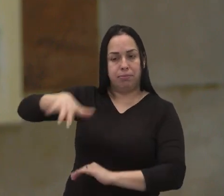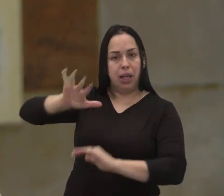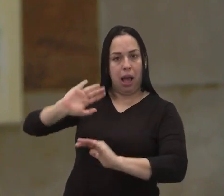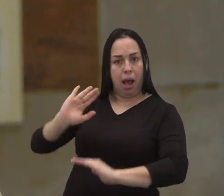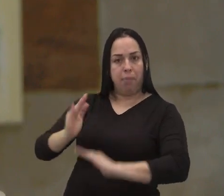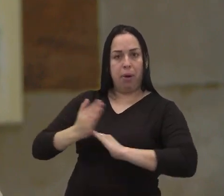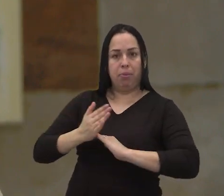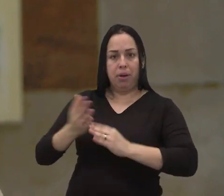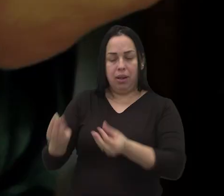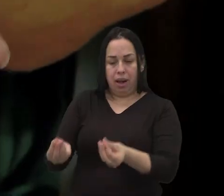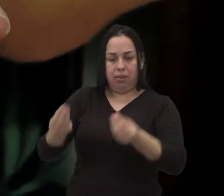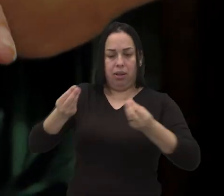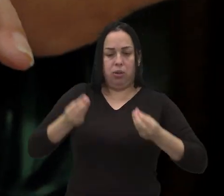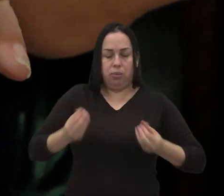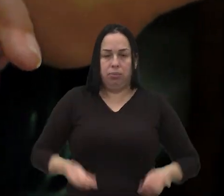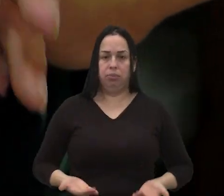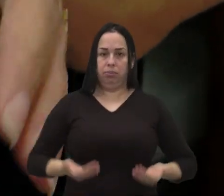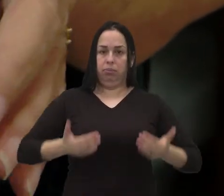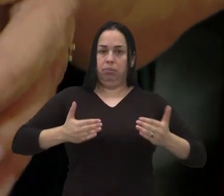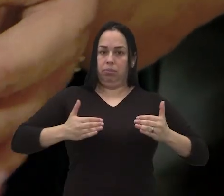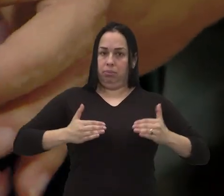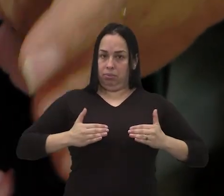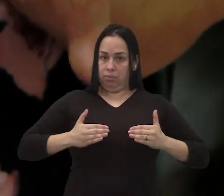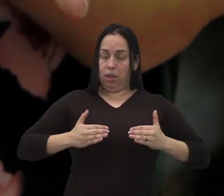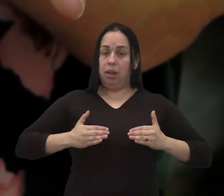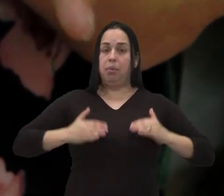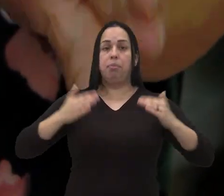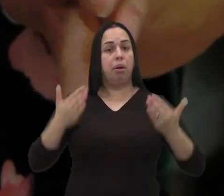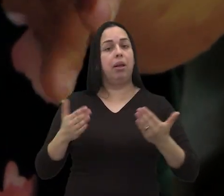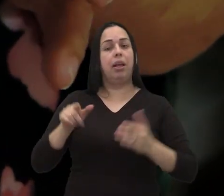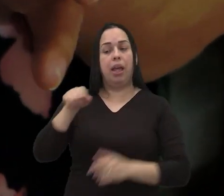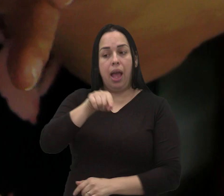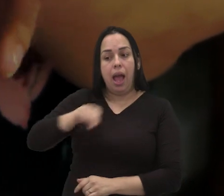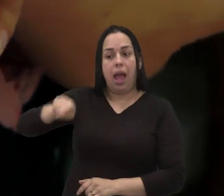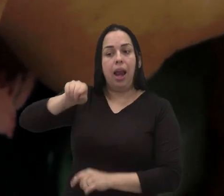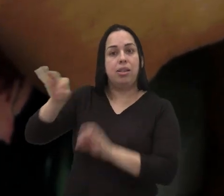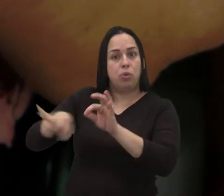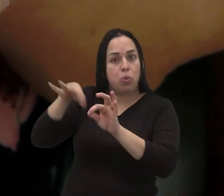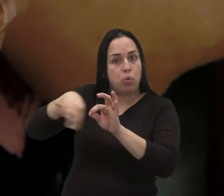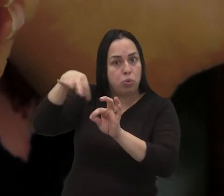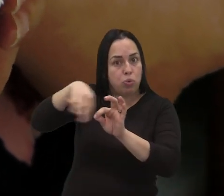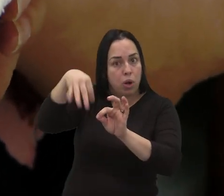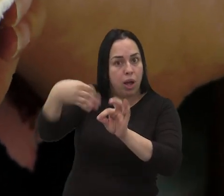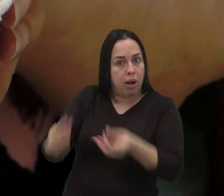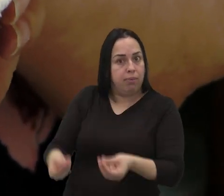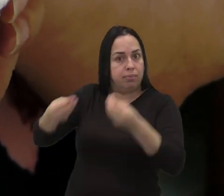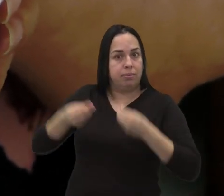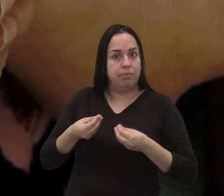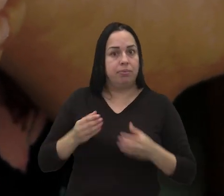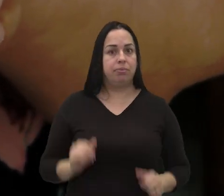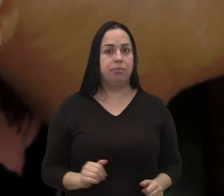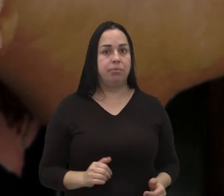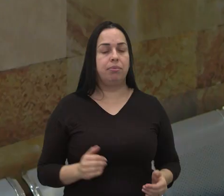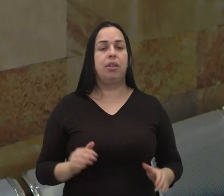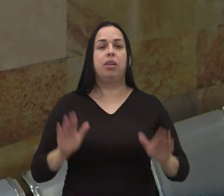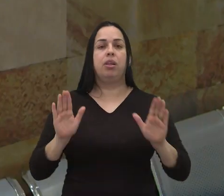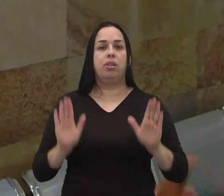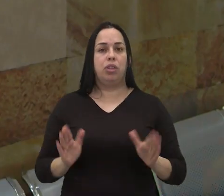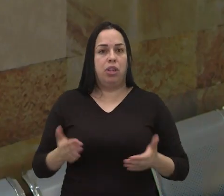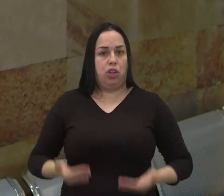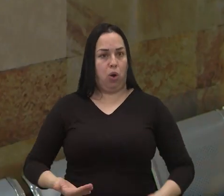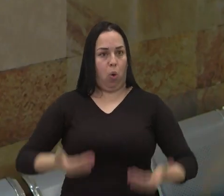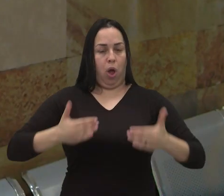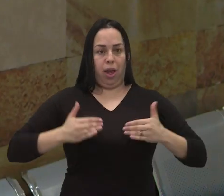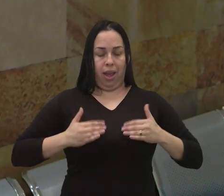Casa Gesto. Aqui, recebeu 2 próteses de mamas artesanais fabricadas por costureiras voluntárias. Já